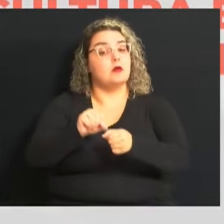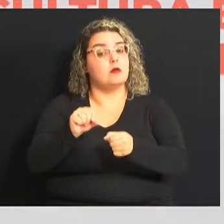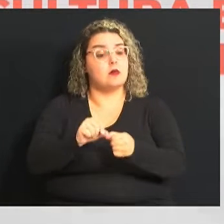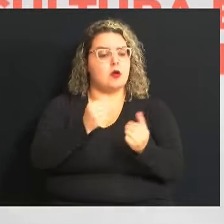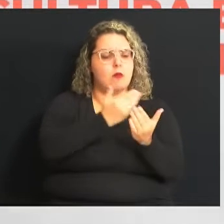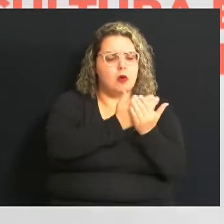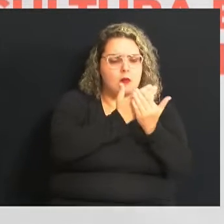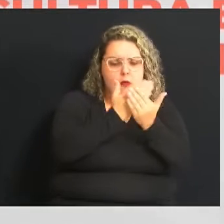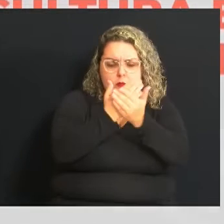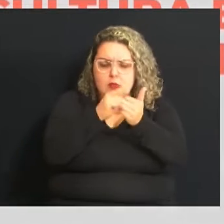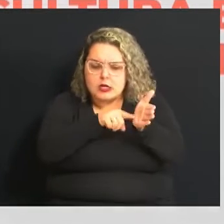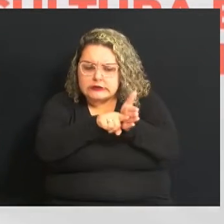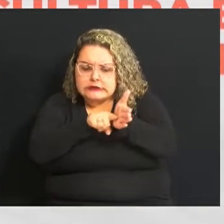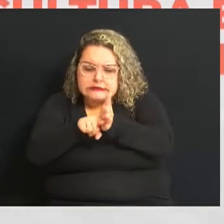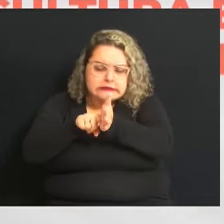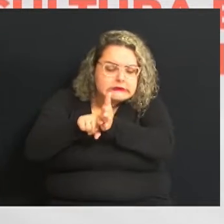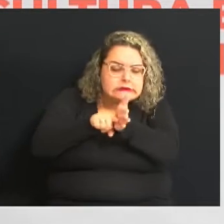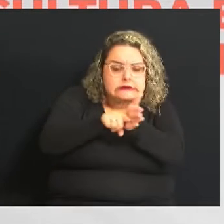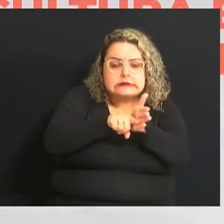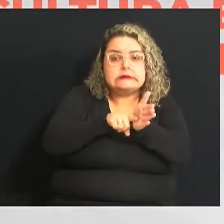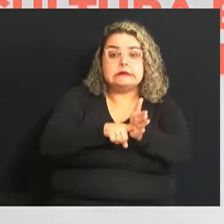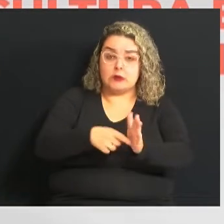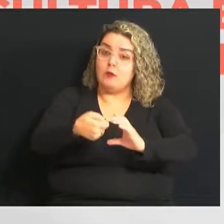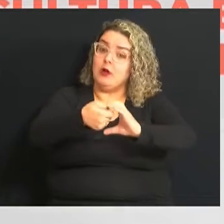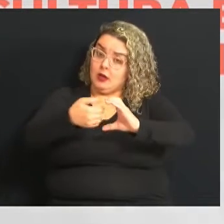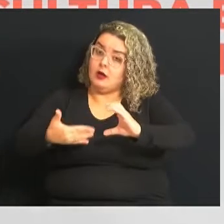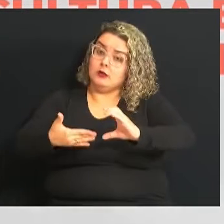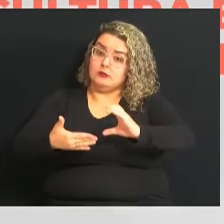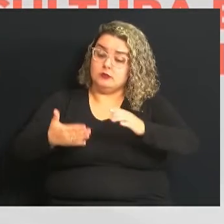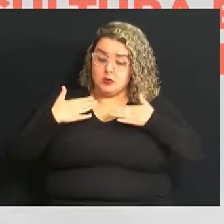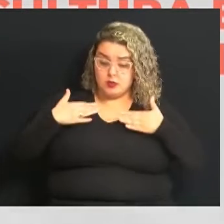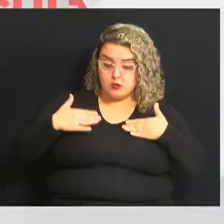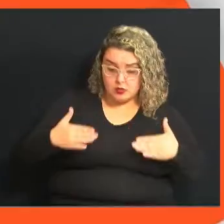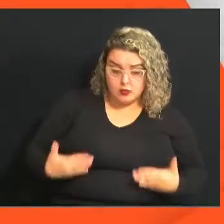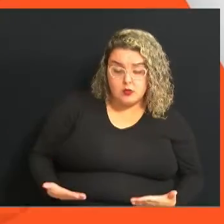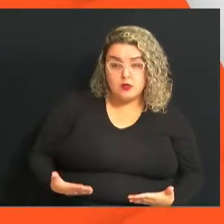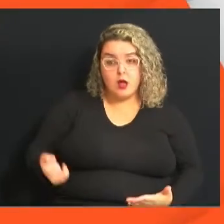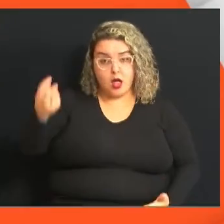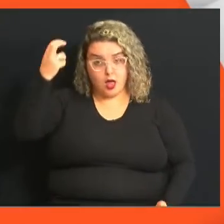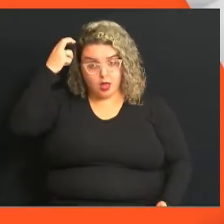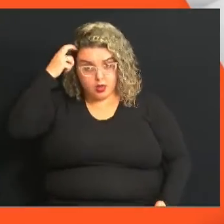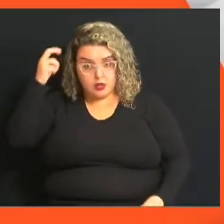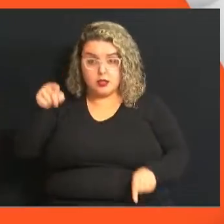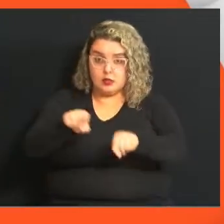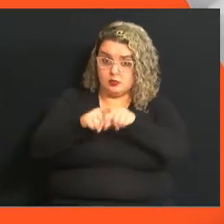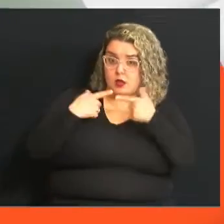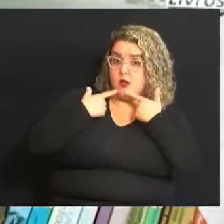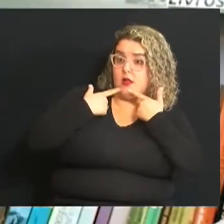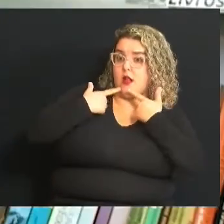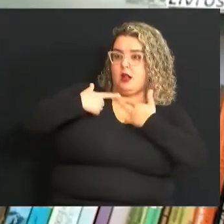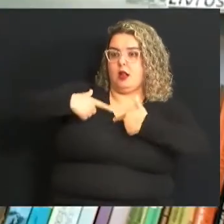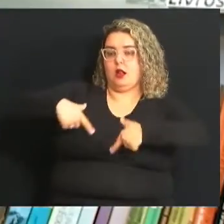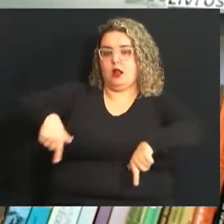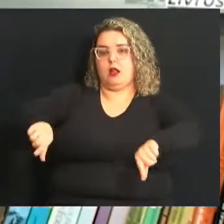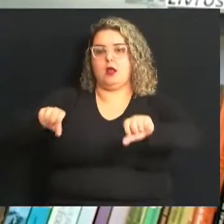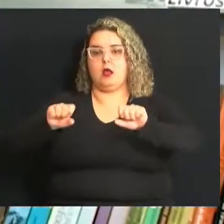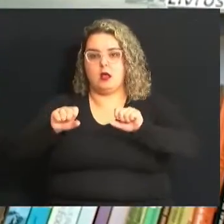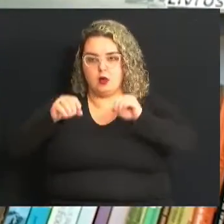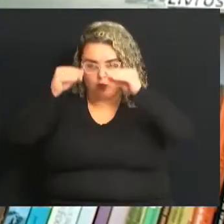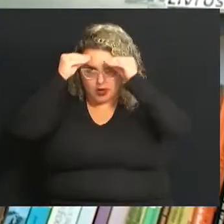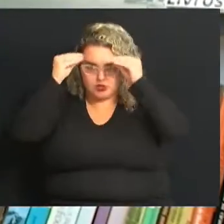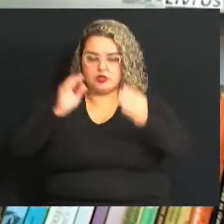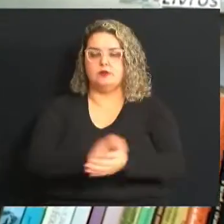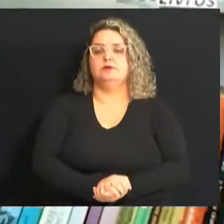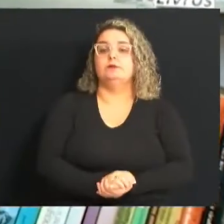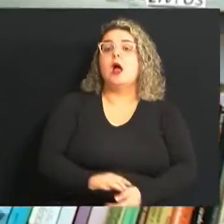estudos e pesquisas sobre as características físicas, a cultura e a linguagem. Bom, e para a gente entender um pouco mais sobre